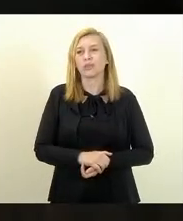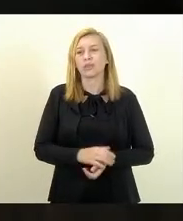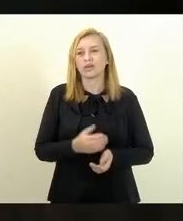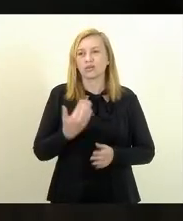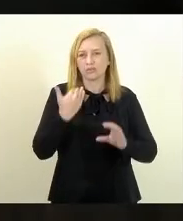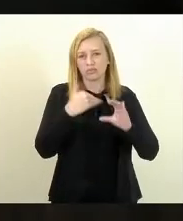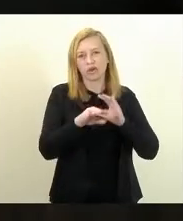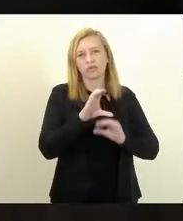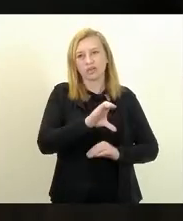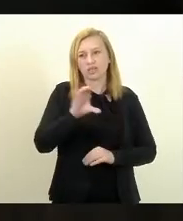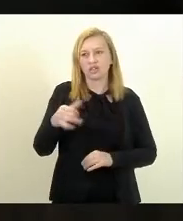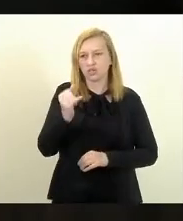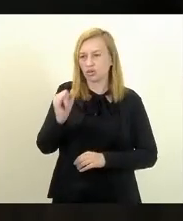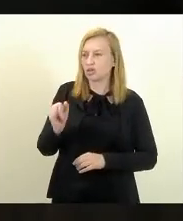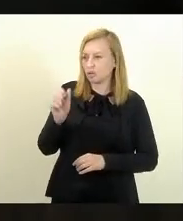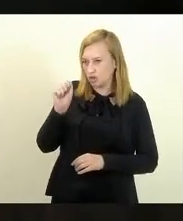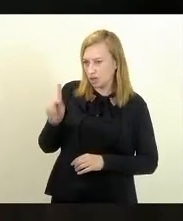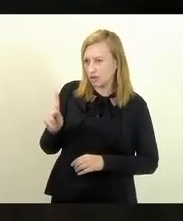tá?